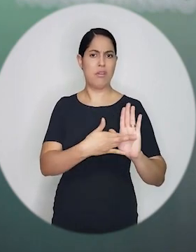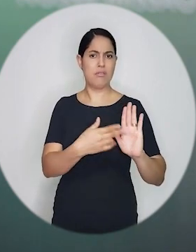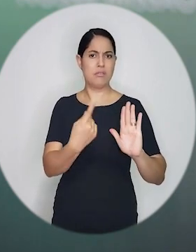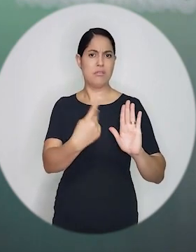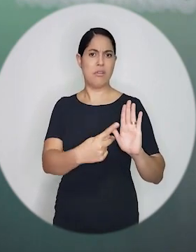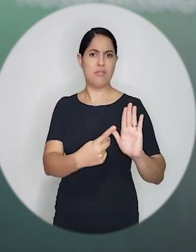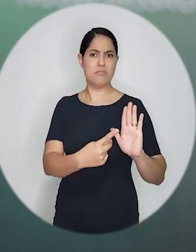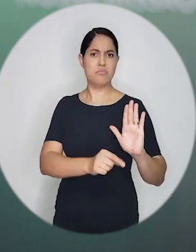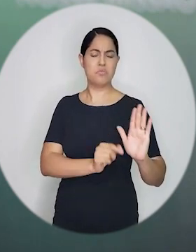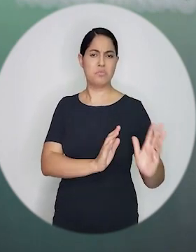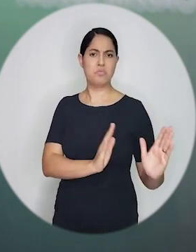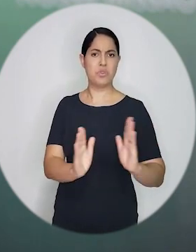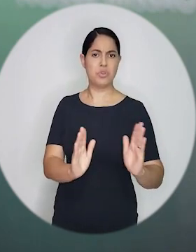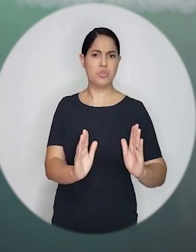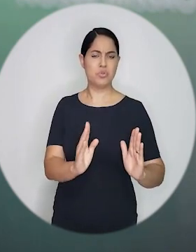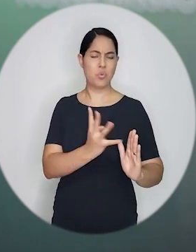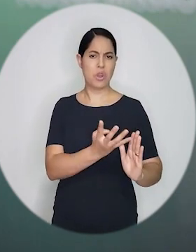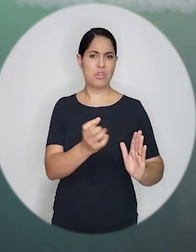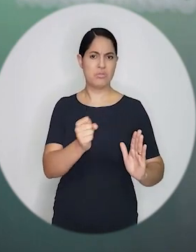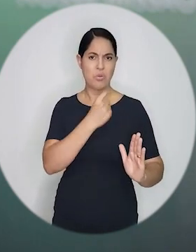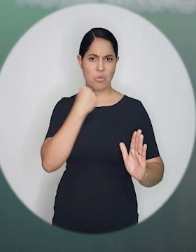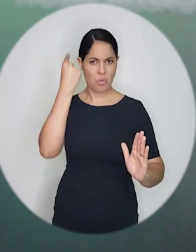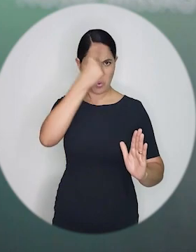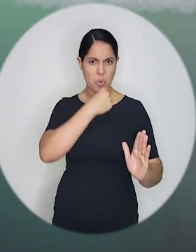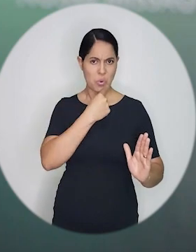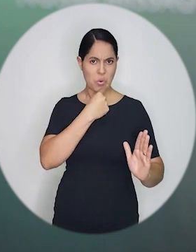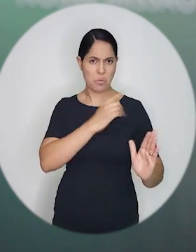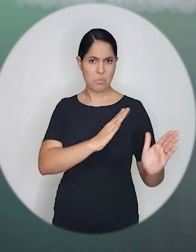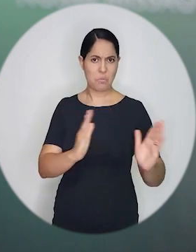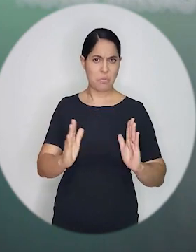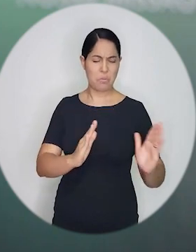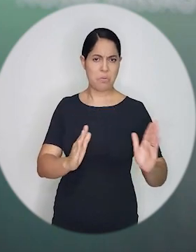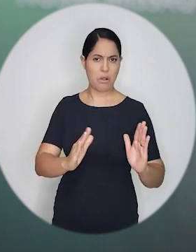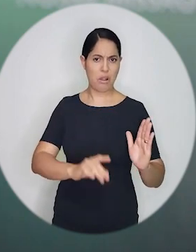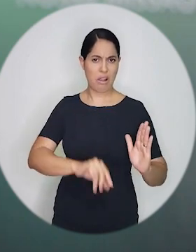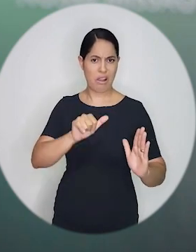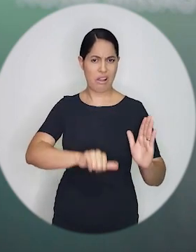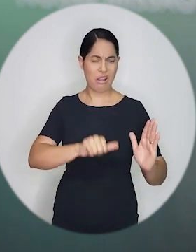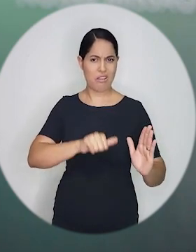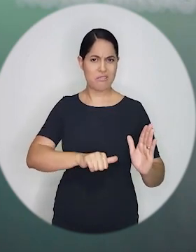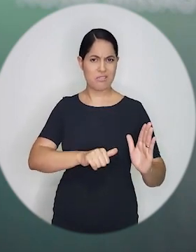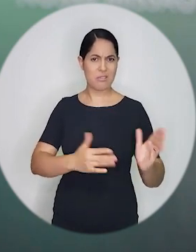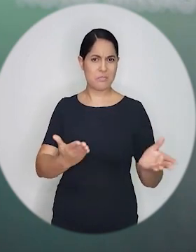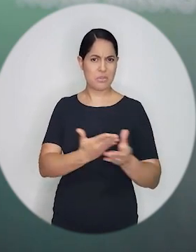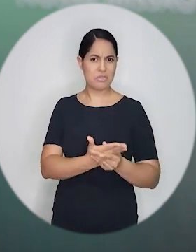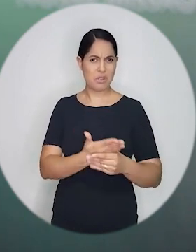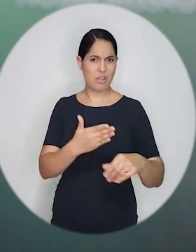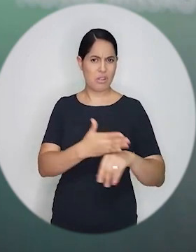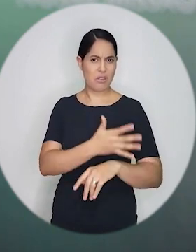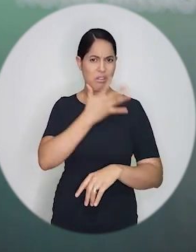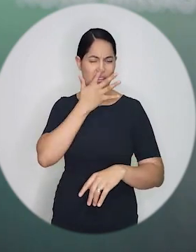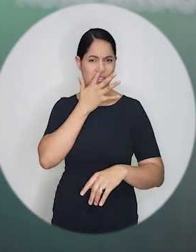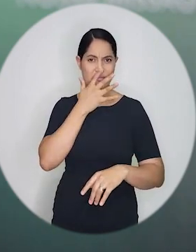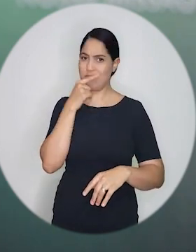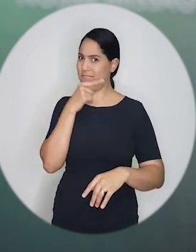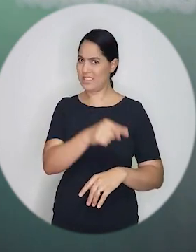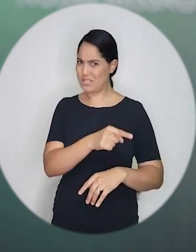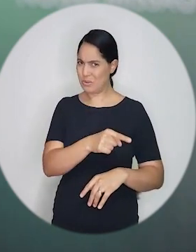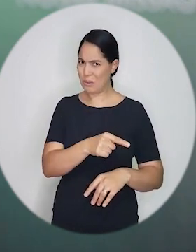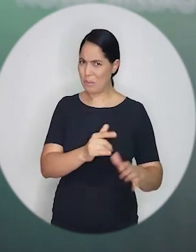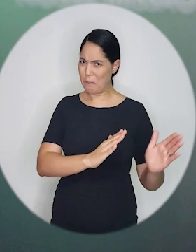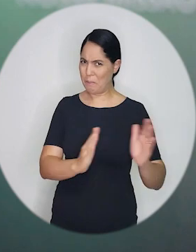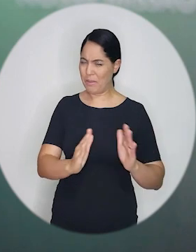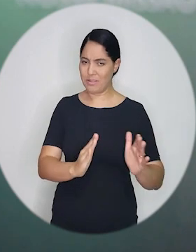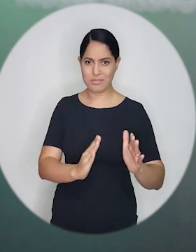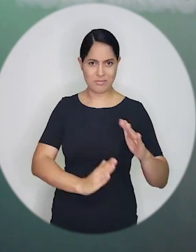da Polícia Federal que confere o prazo de 48 horas para análise dessa concessão de vista do inquérito.